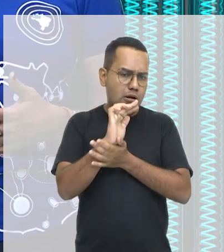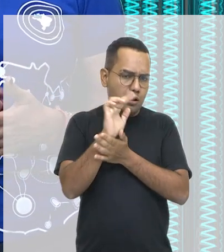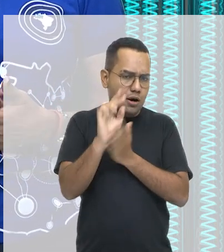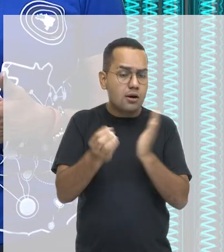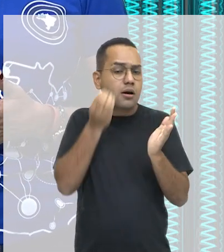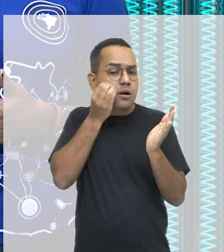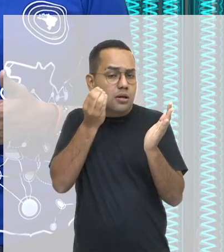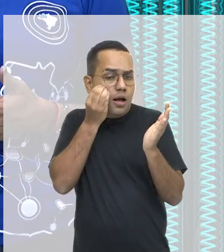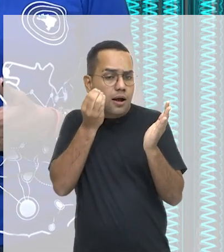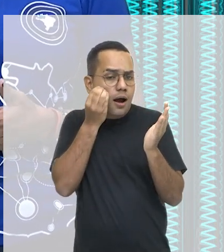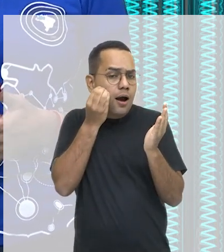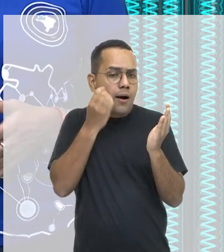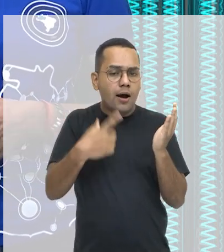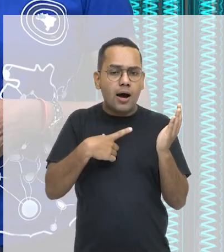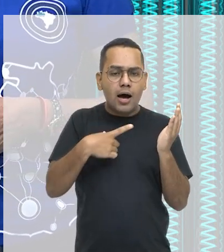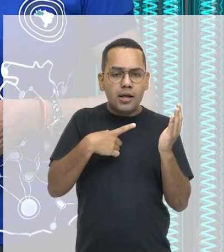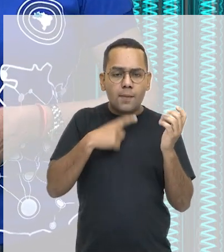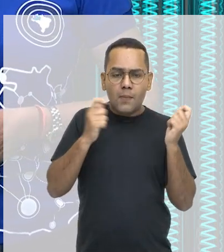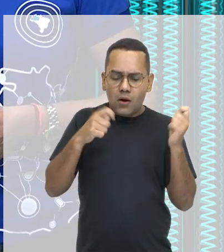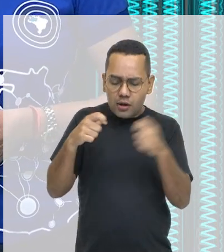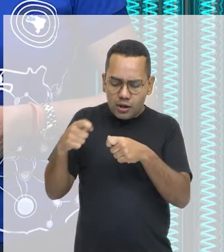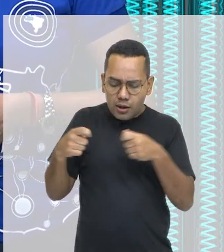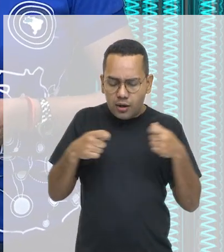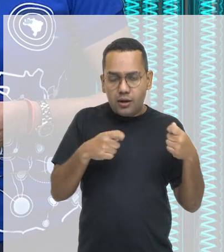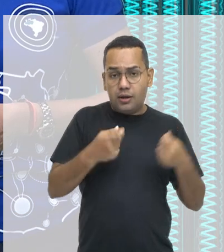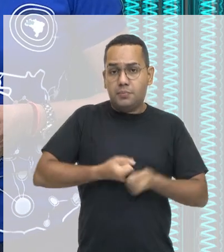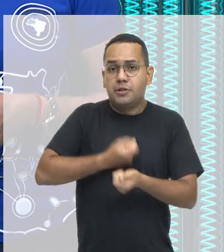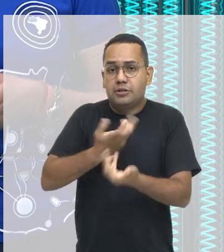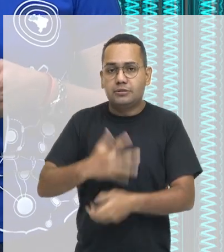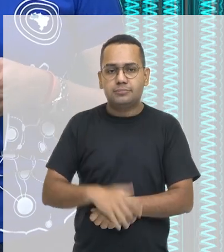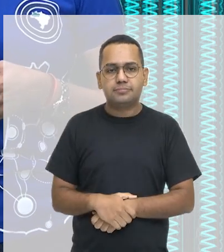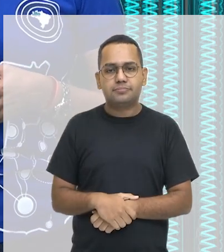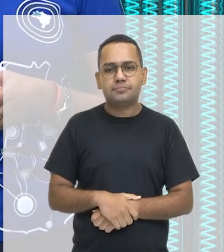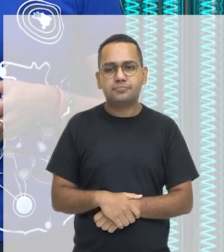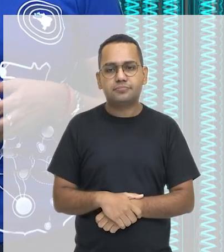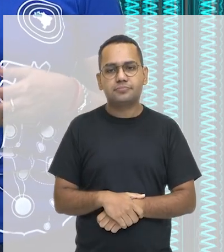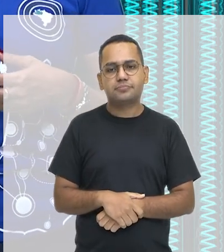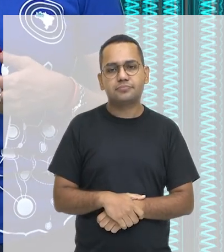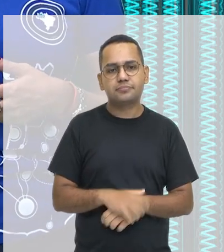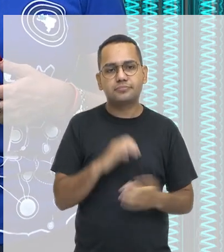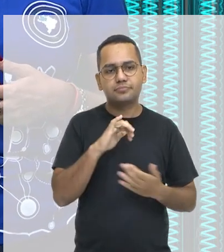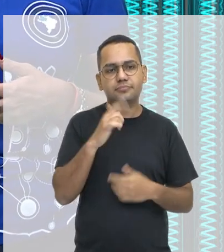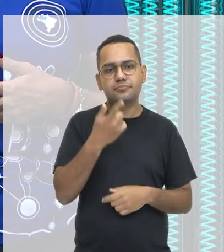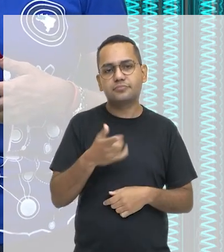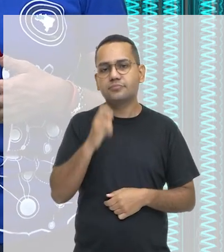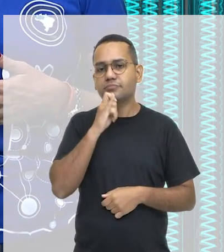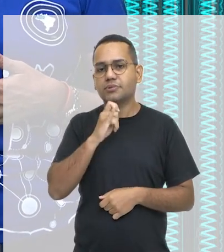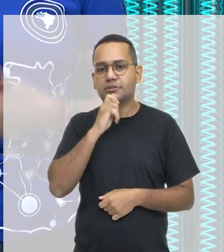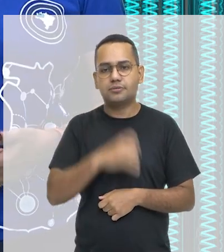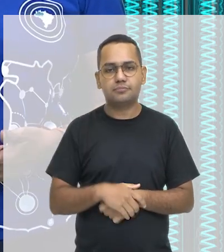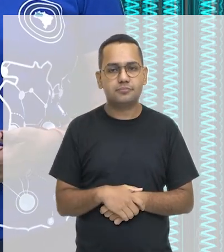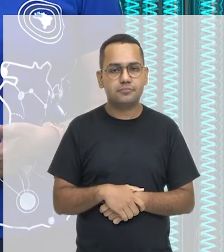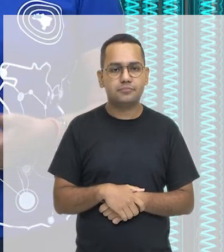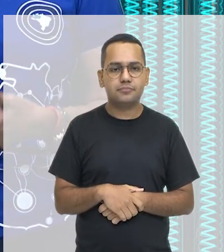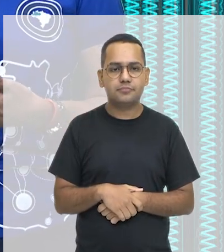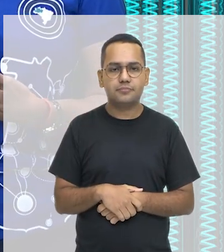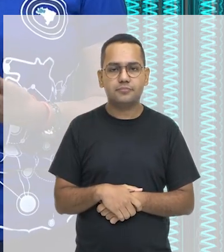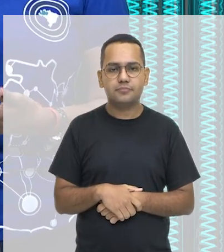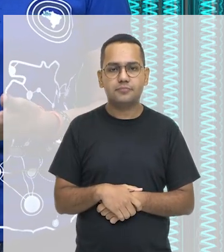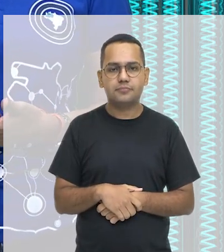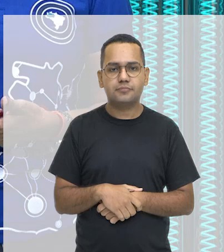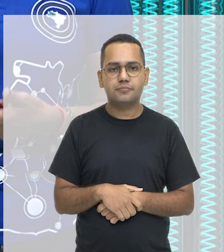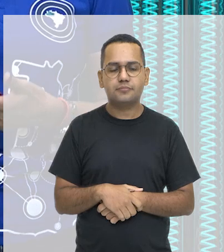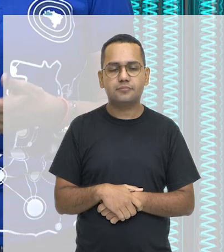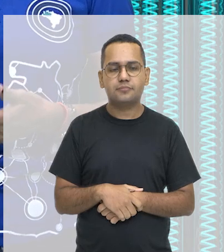ambiente seguro para a exploração. Por exemplo, jogos que envolvem a imitação